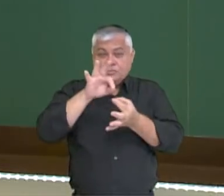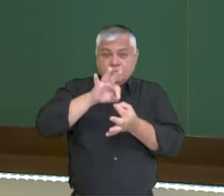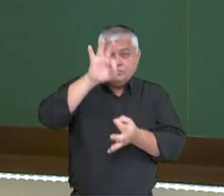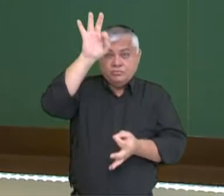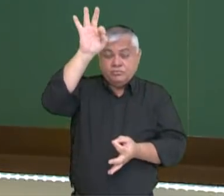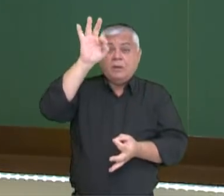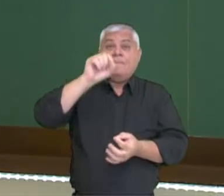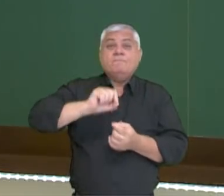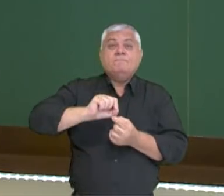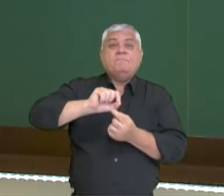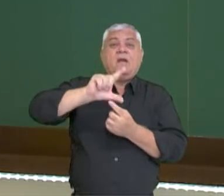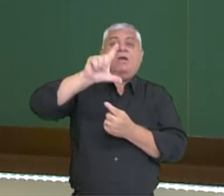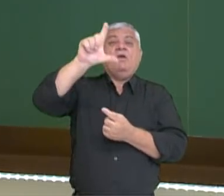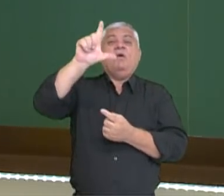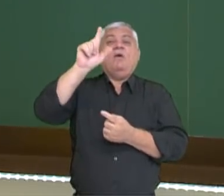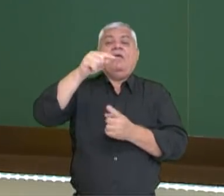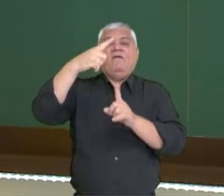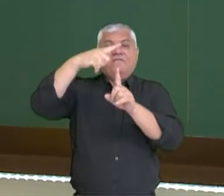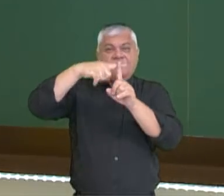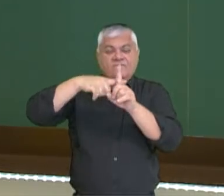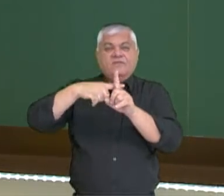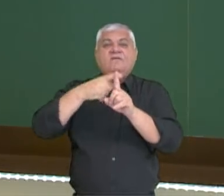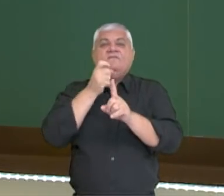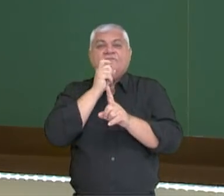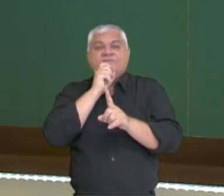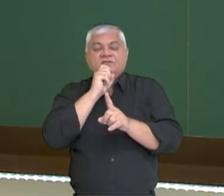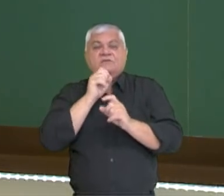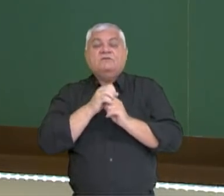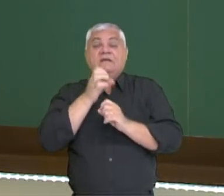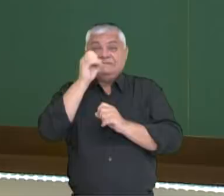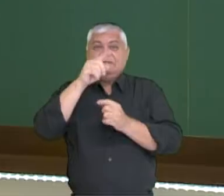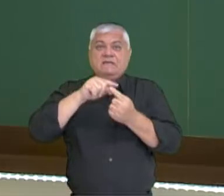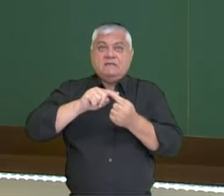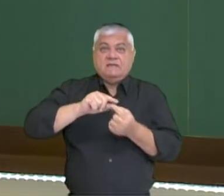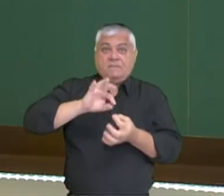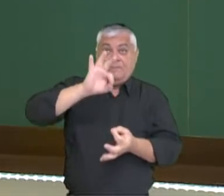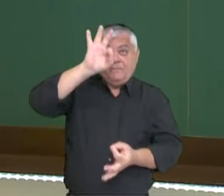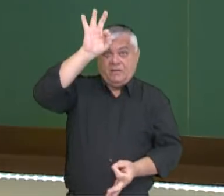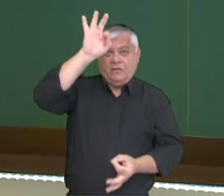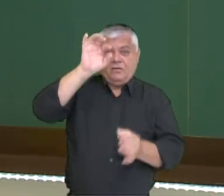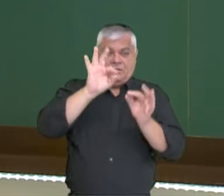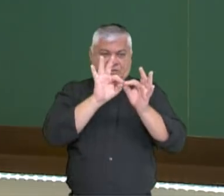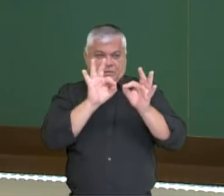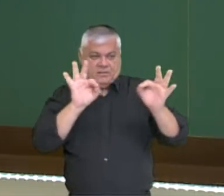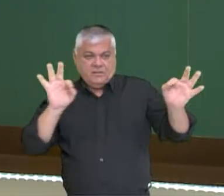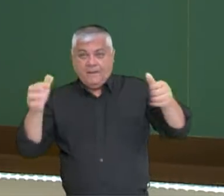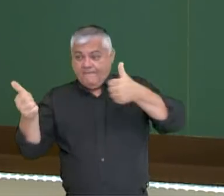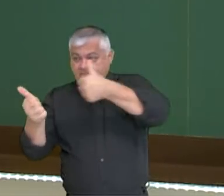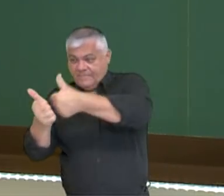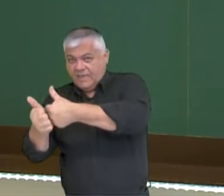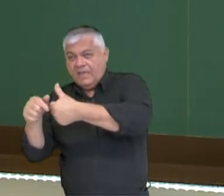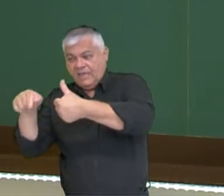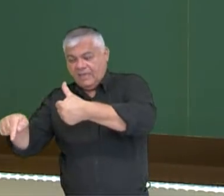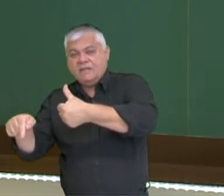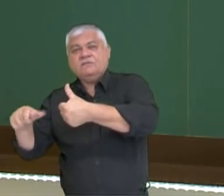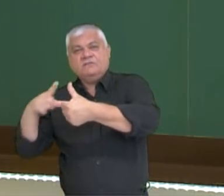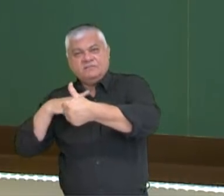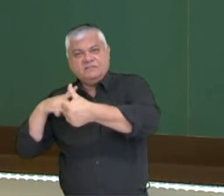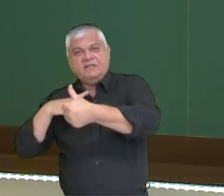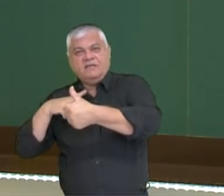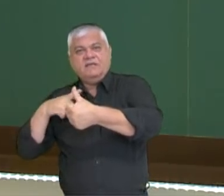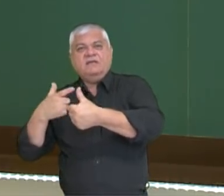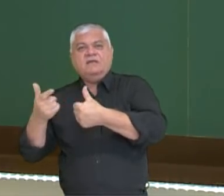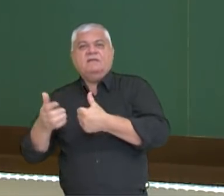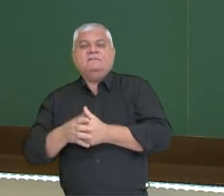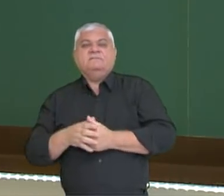menor será a temperatura. Se a altitude é menor, ou seja, se está mais perto do nível do mar, nós vamos ter